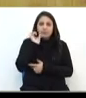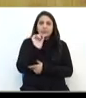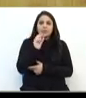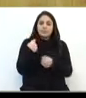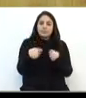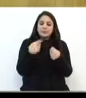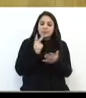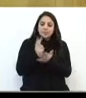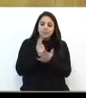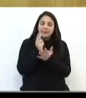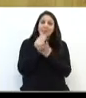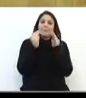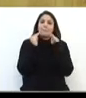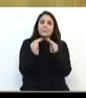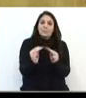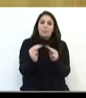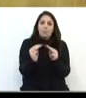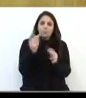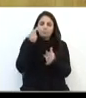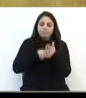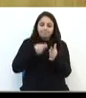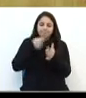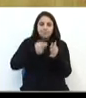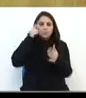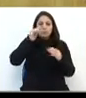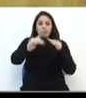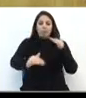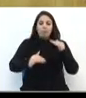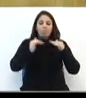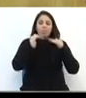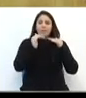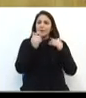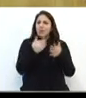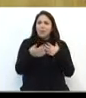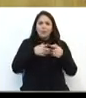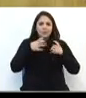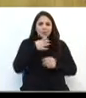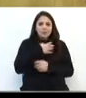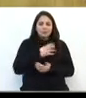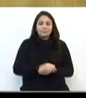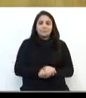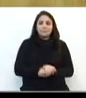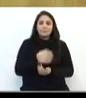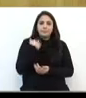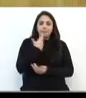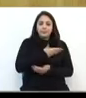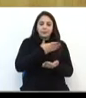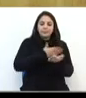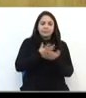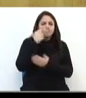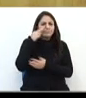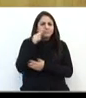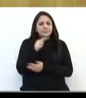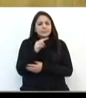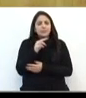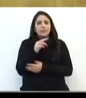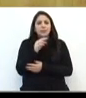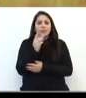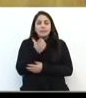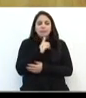que deveríamos manter essa meta, deveríamos tentar alcançá-la de todas as formas. E nós começamos a verificar